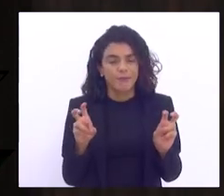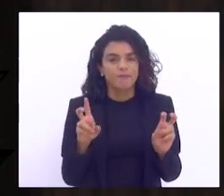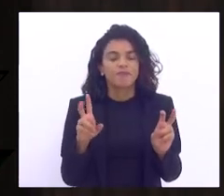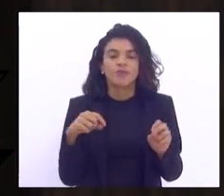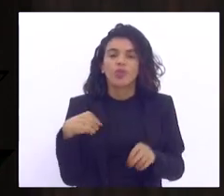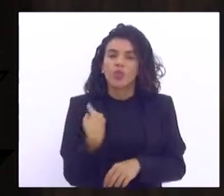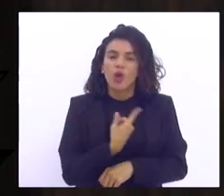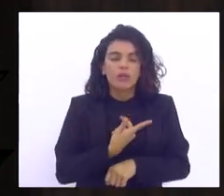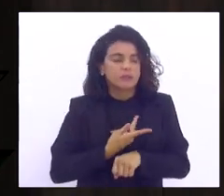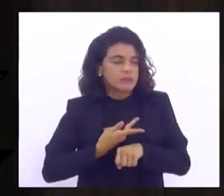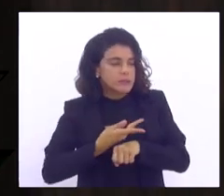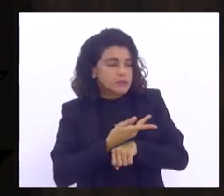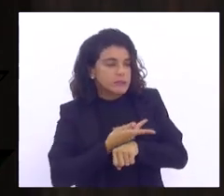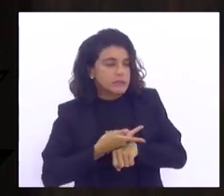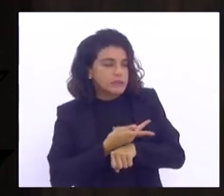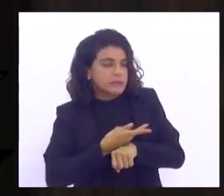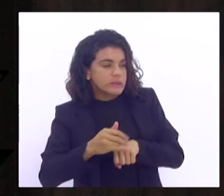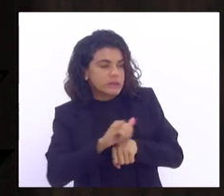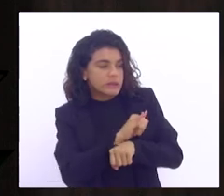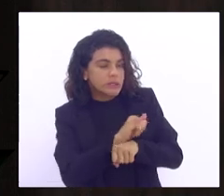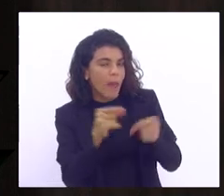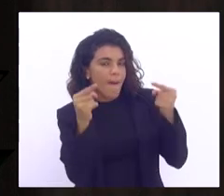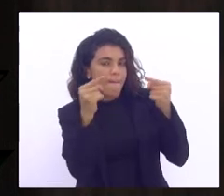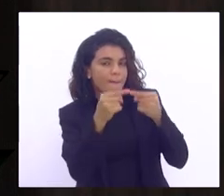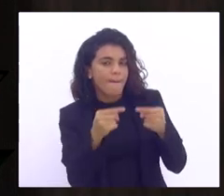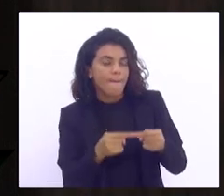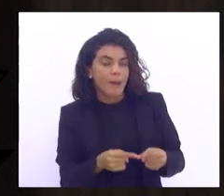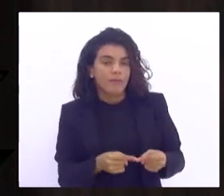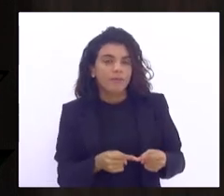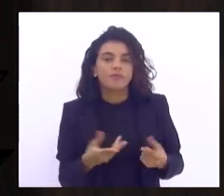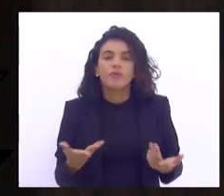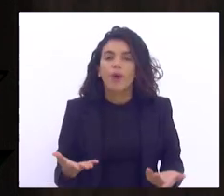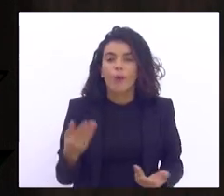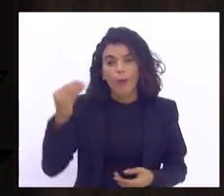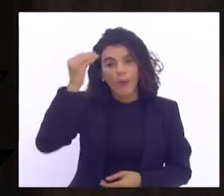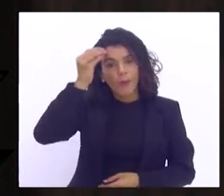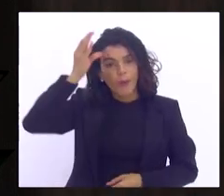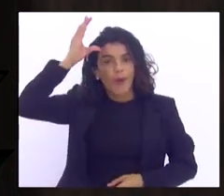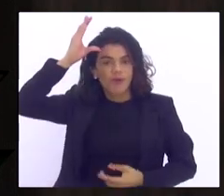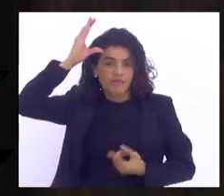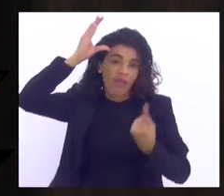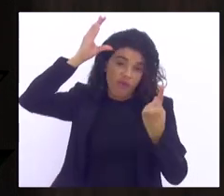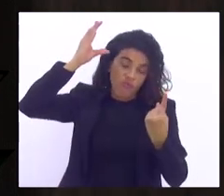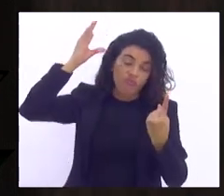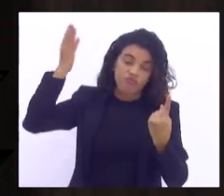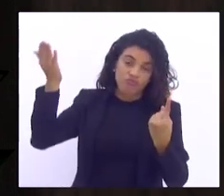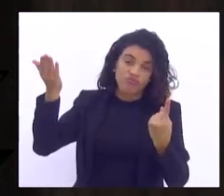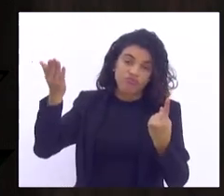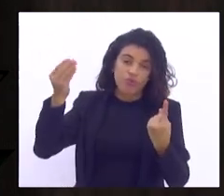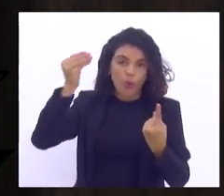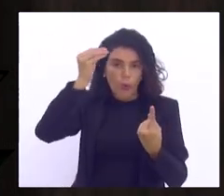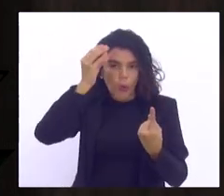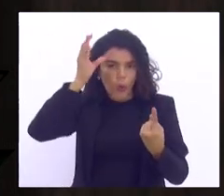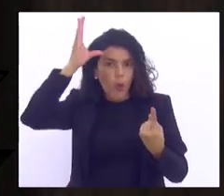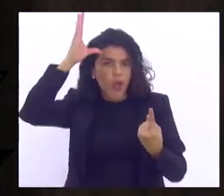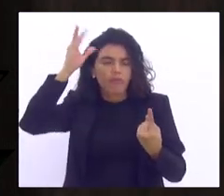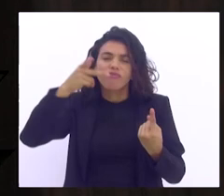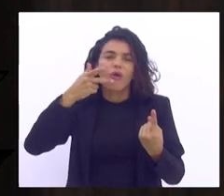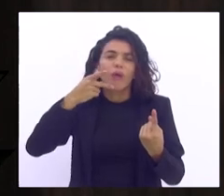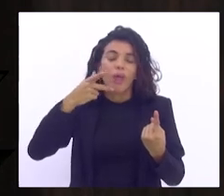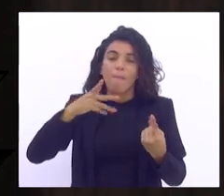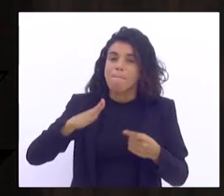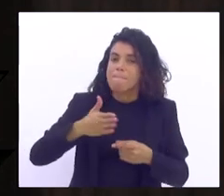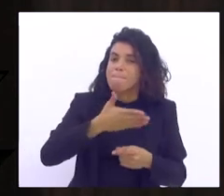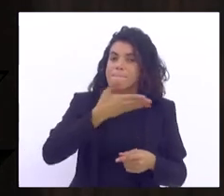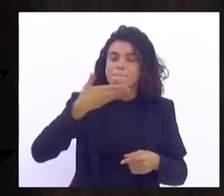possamos buscar os meios adequados. Que meios são esses? O conhecimento é um meio. O conhecimento, eu diria que é uma das maiores armas